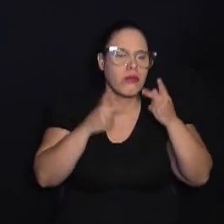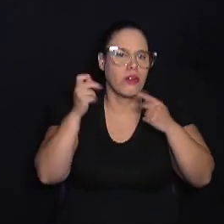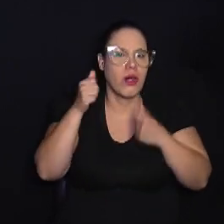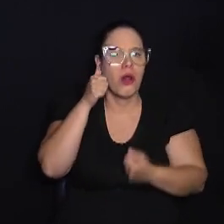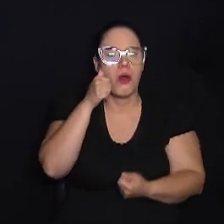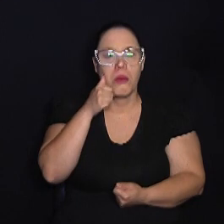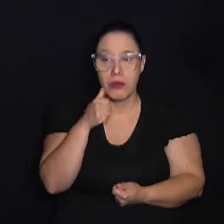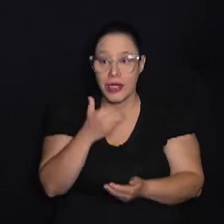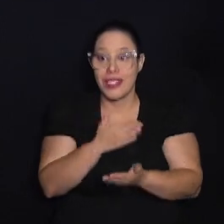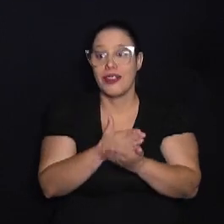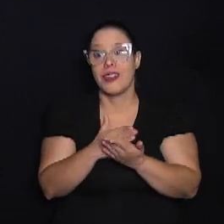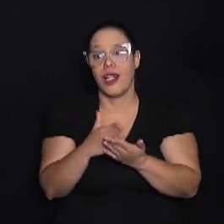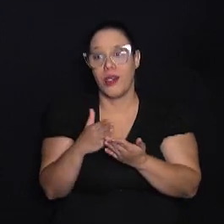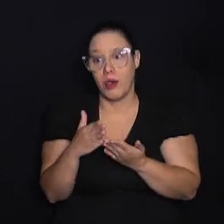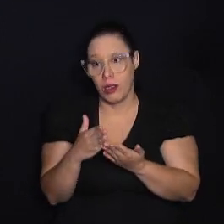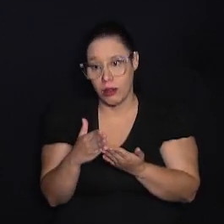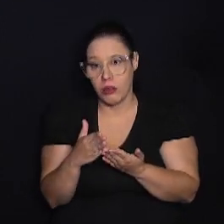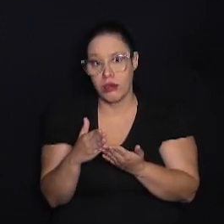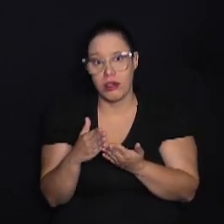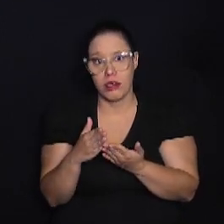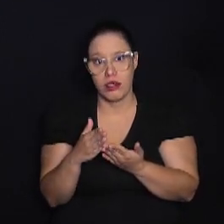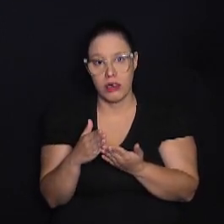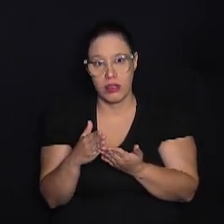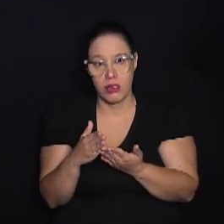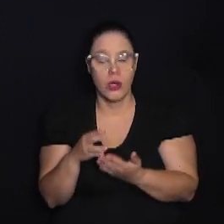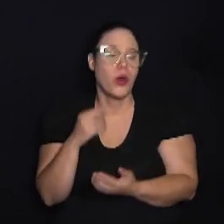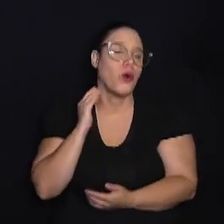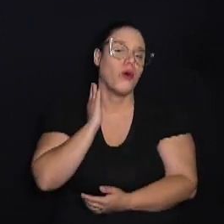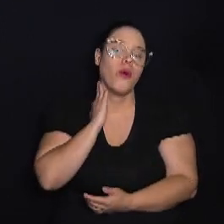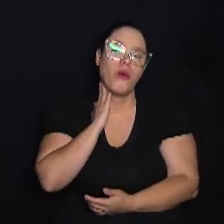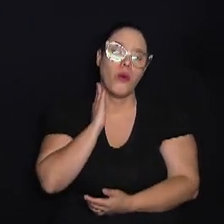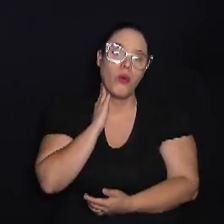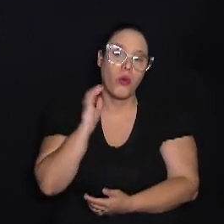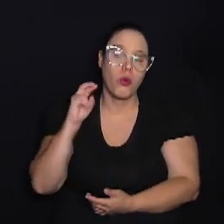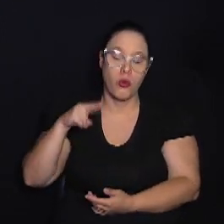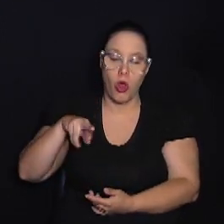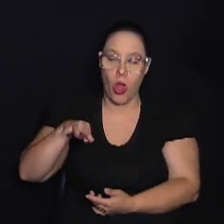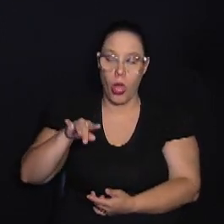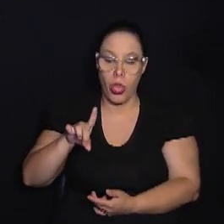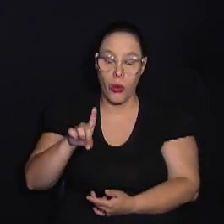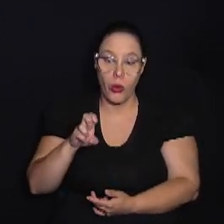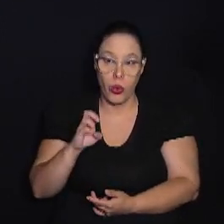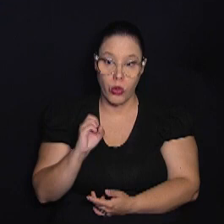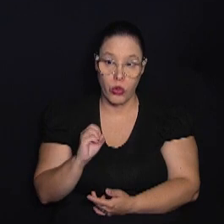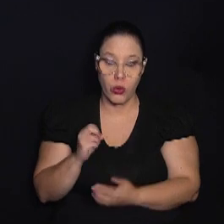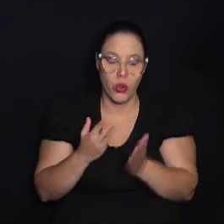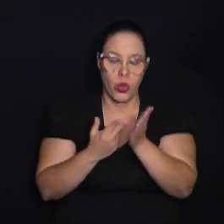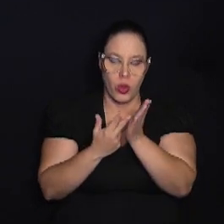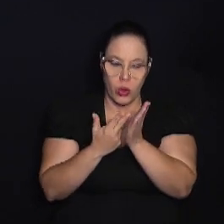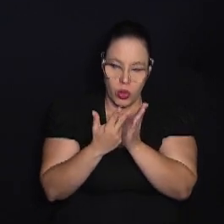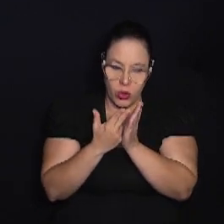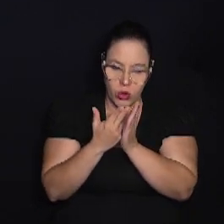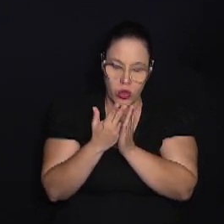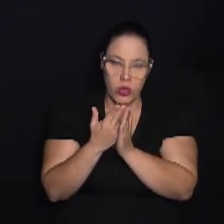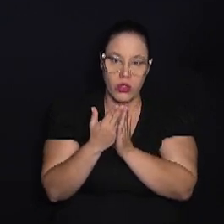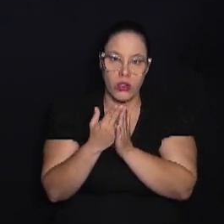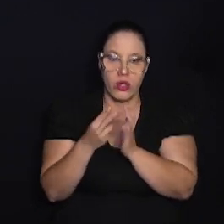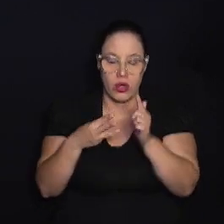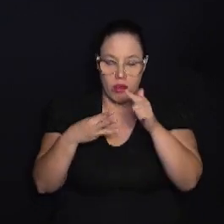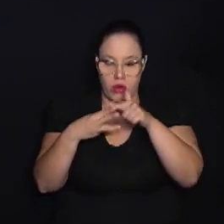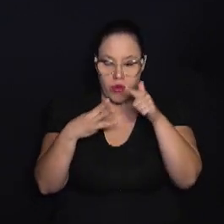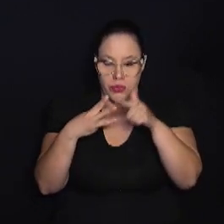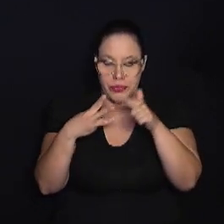passaram por isso, né? Identificaram aí um nódulo no pescoço e tiveram que fazer cirurgia. E tem 3 tipos, né?